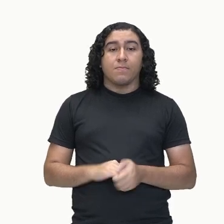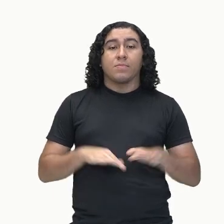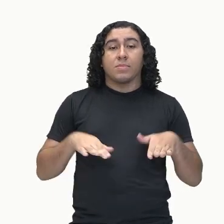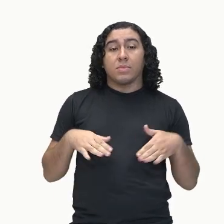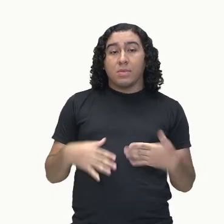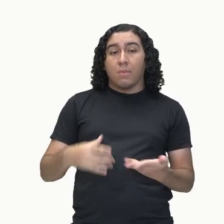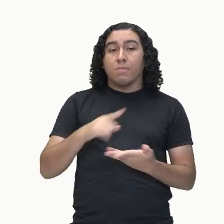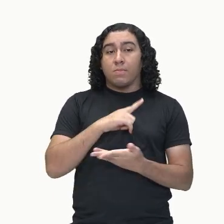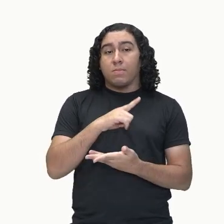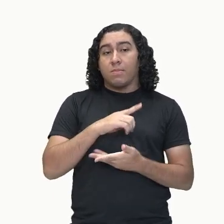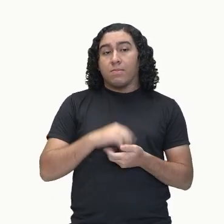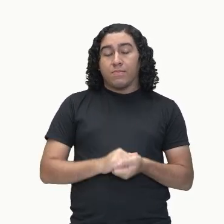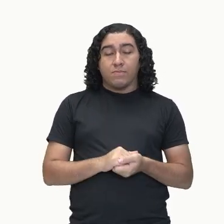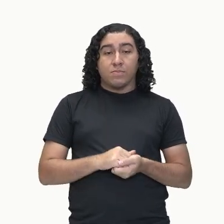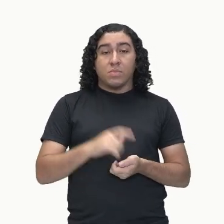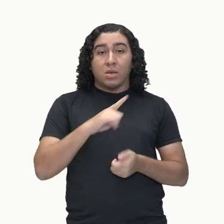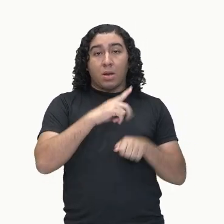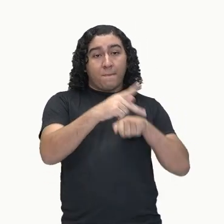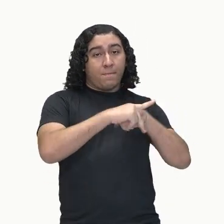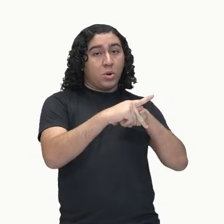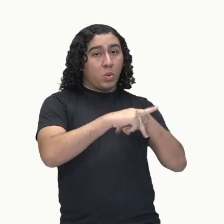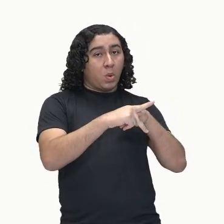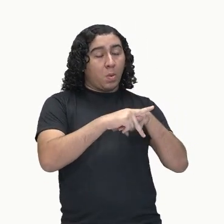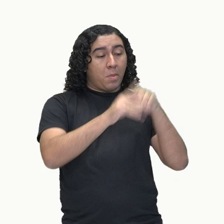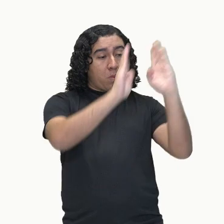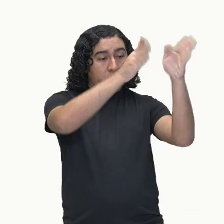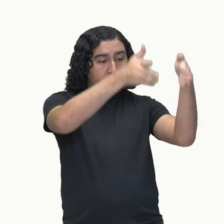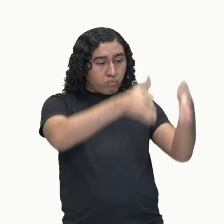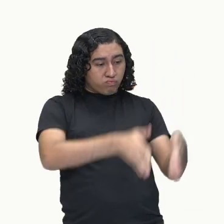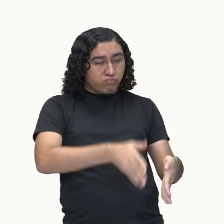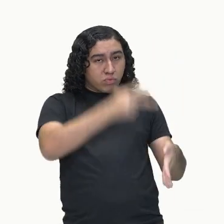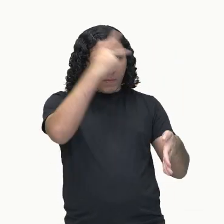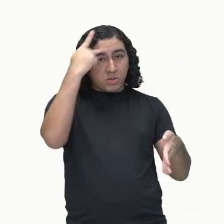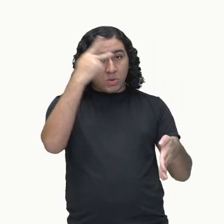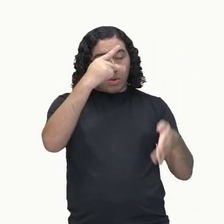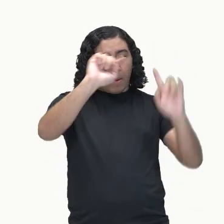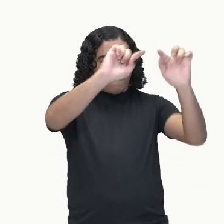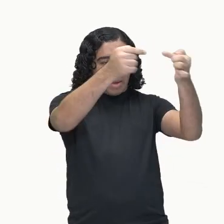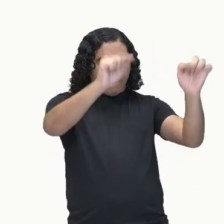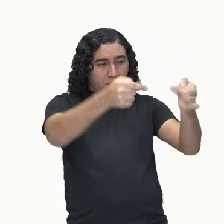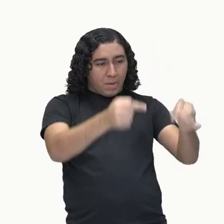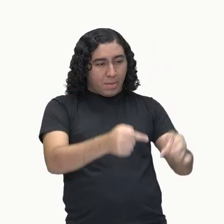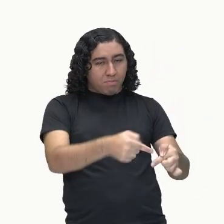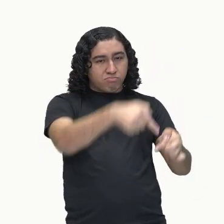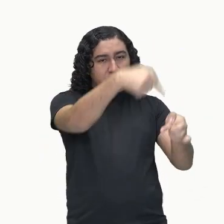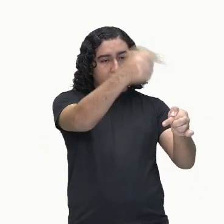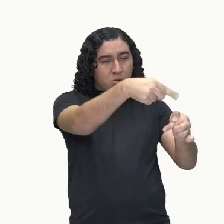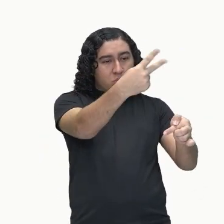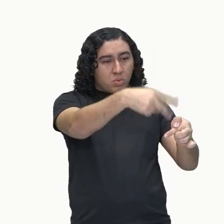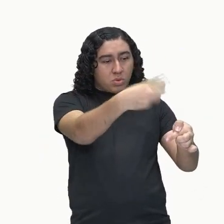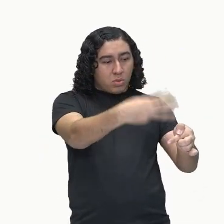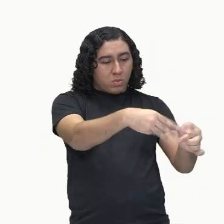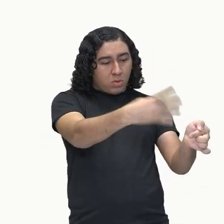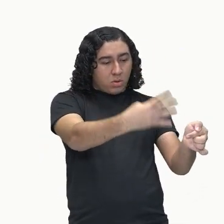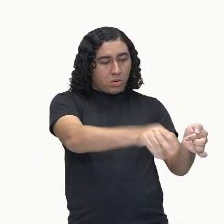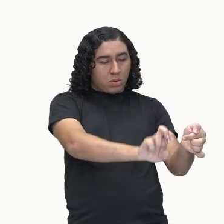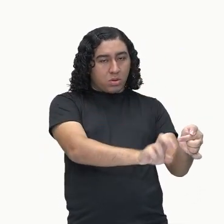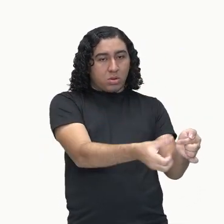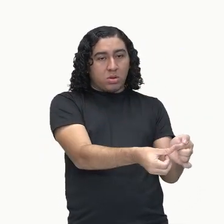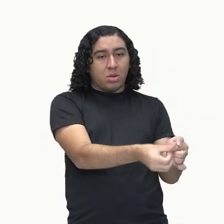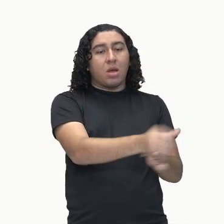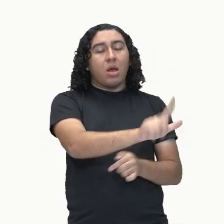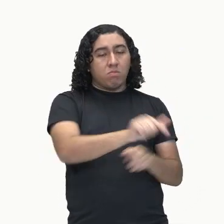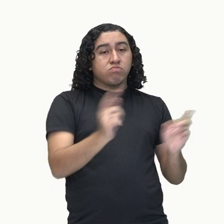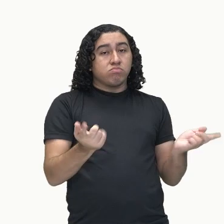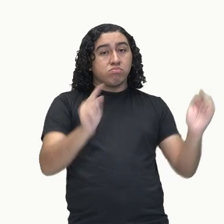aqui bem definido os pronomes pessoais os primeiros todos eles Esses são pronomes